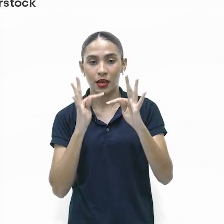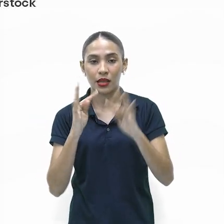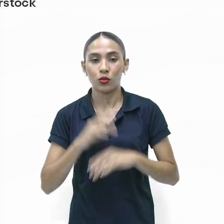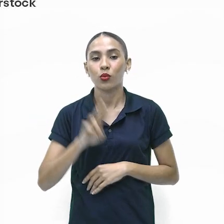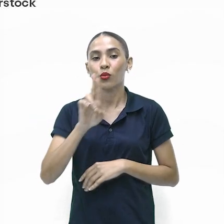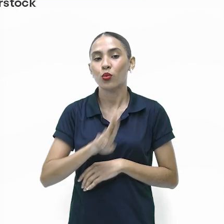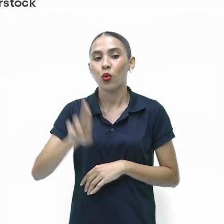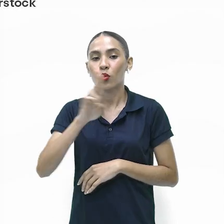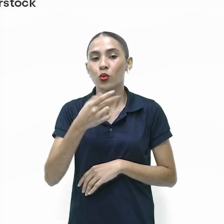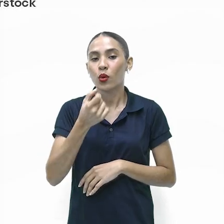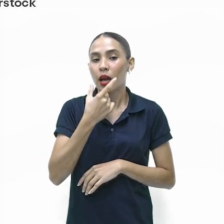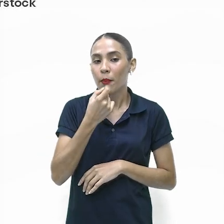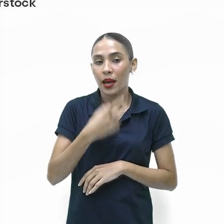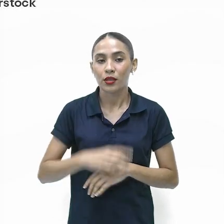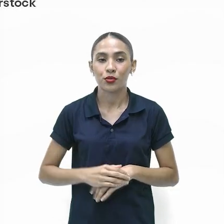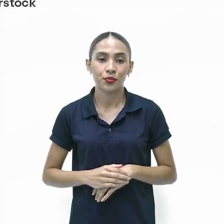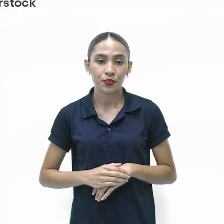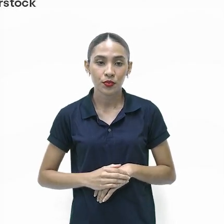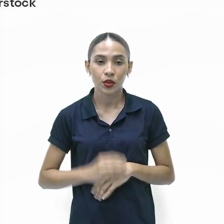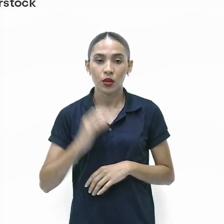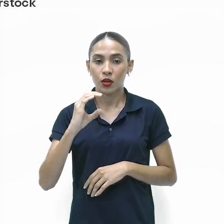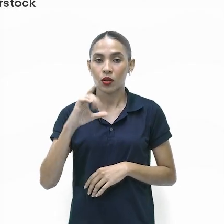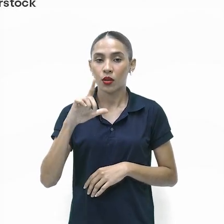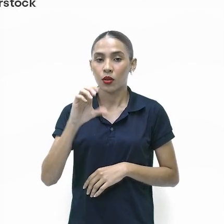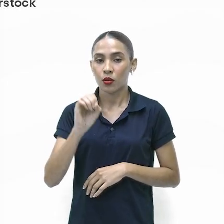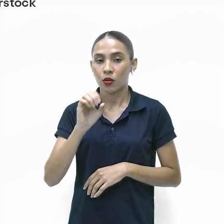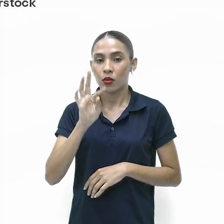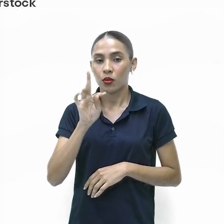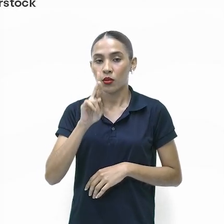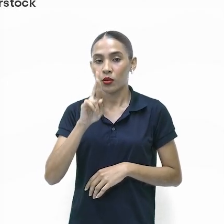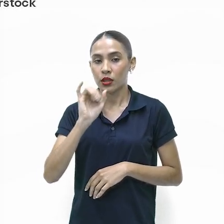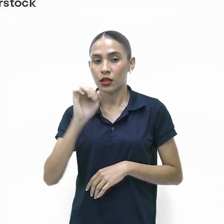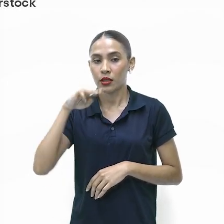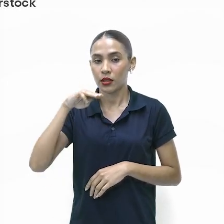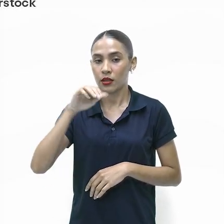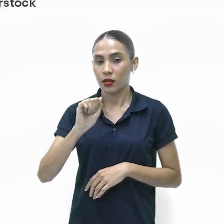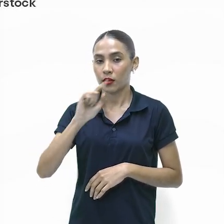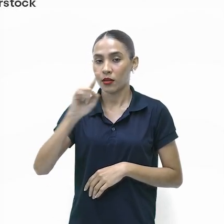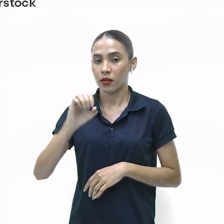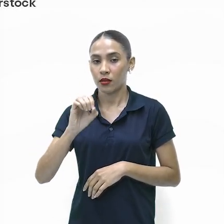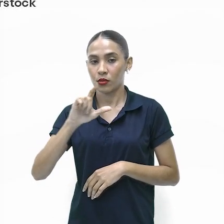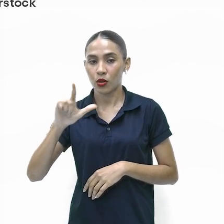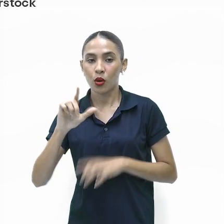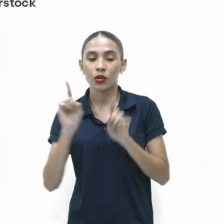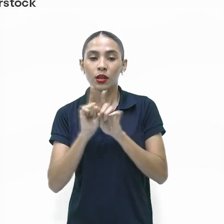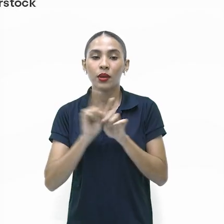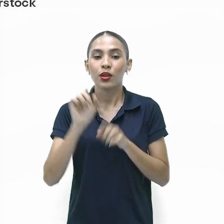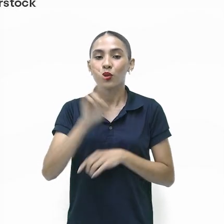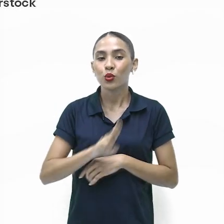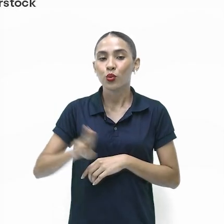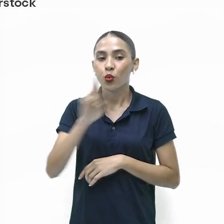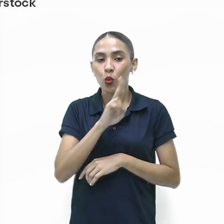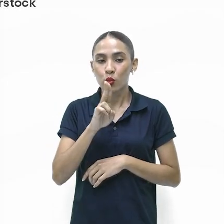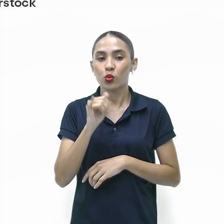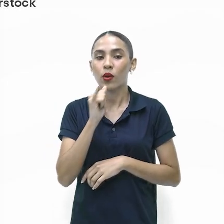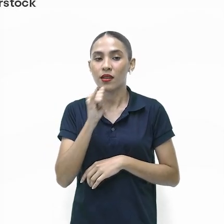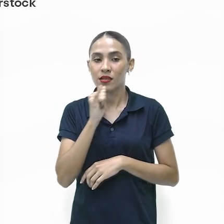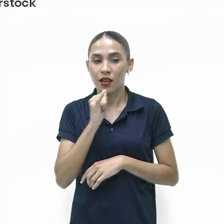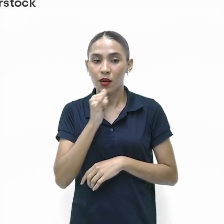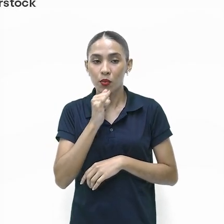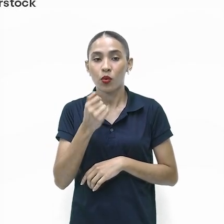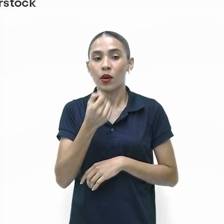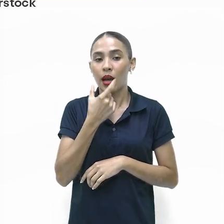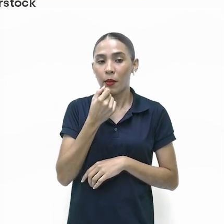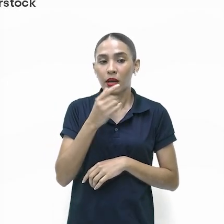dele pelo uso tópico é o clotrimazol e a nistantina, e o uso oral é o